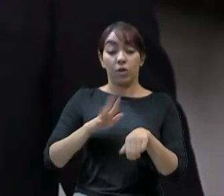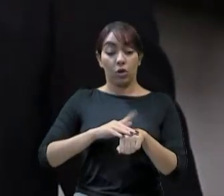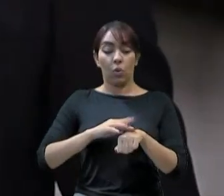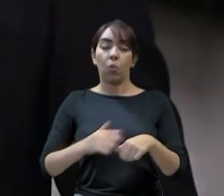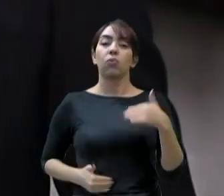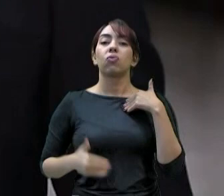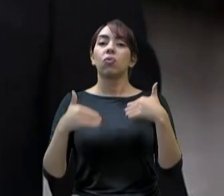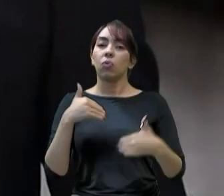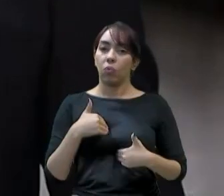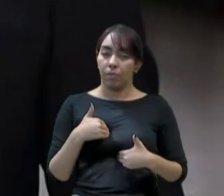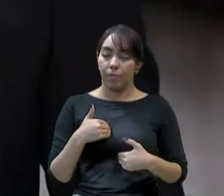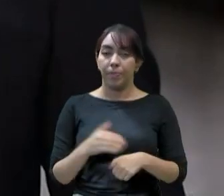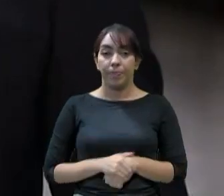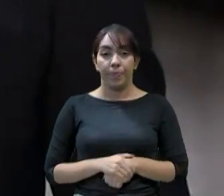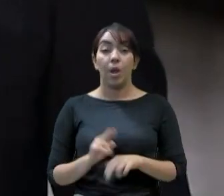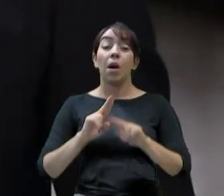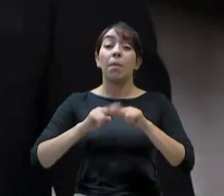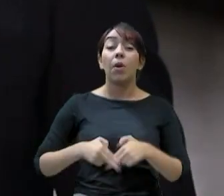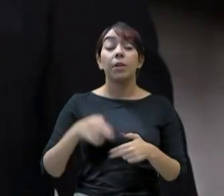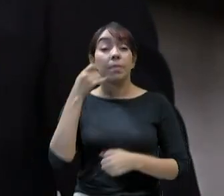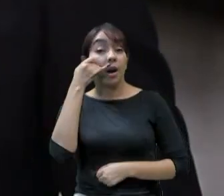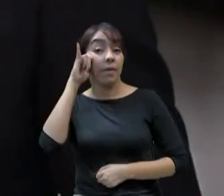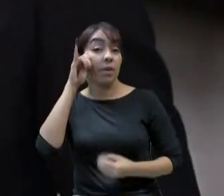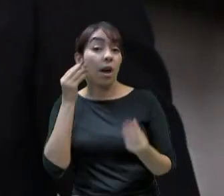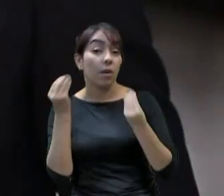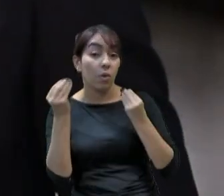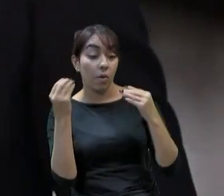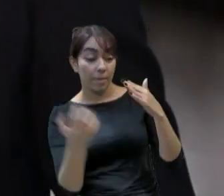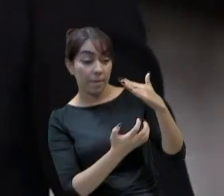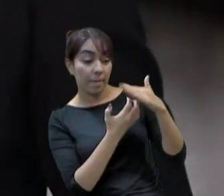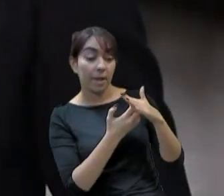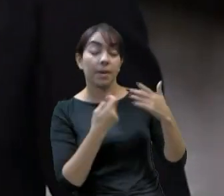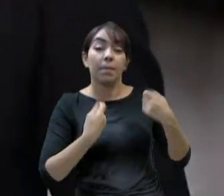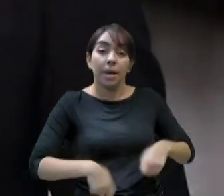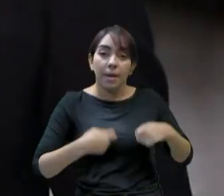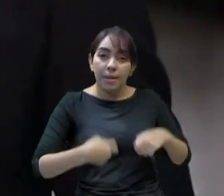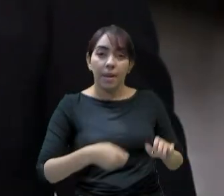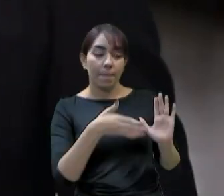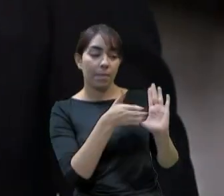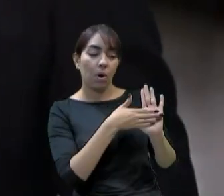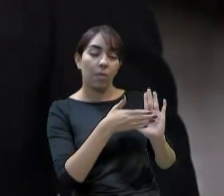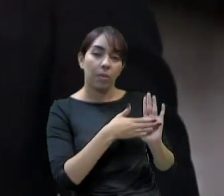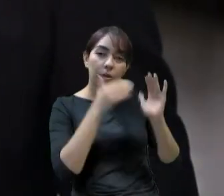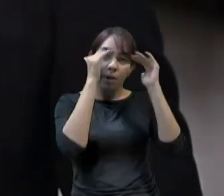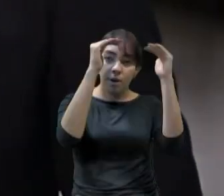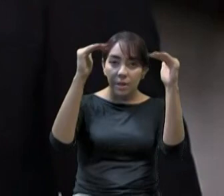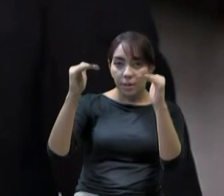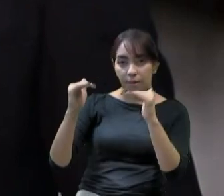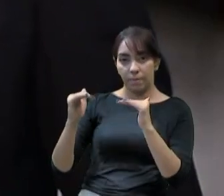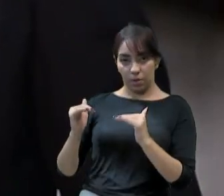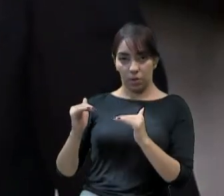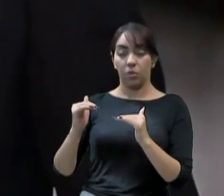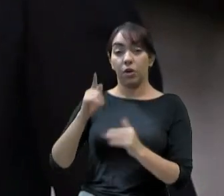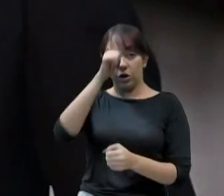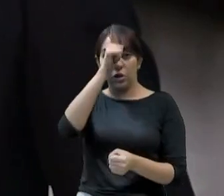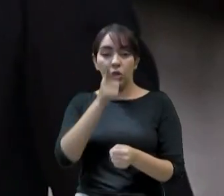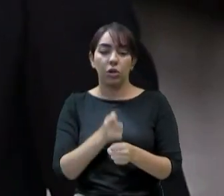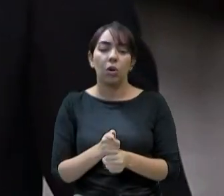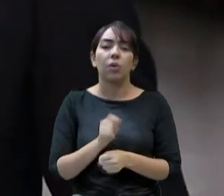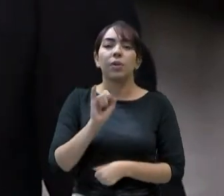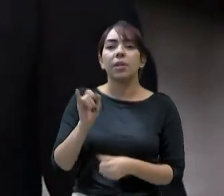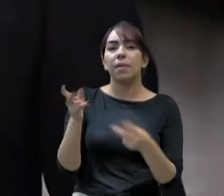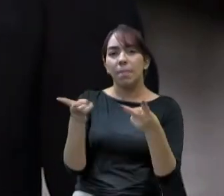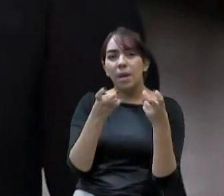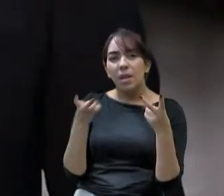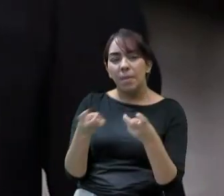Para combatê-lo, é fundamental que a empresa tenha uma cultura de respeito e igualdade, gestores e líderes atentos a possíveis casos de assédio moral